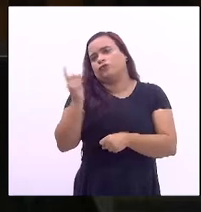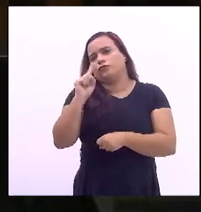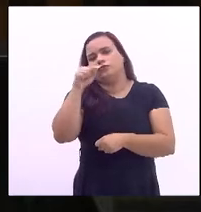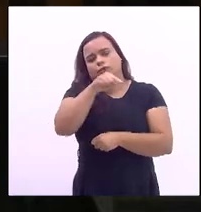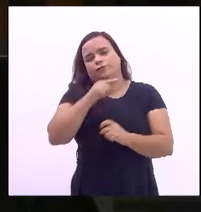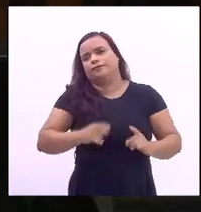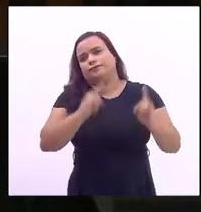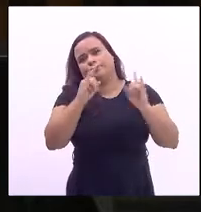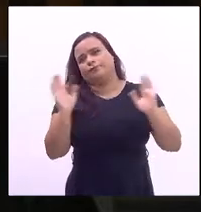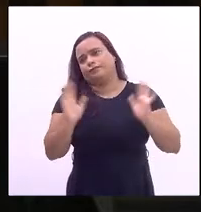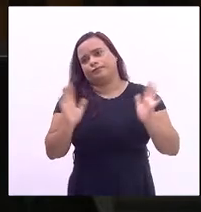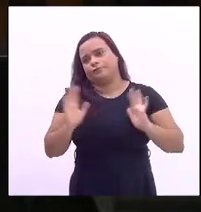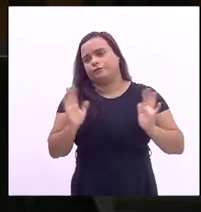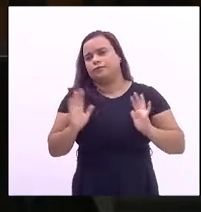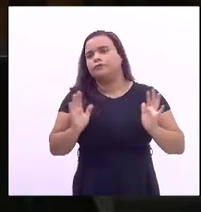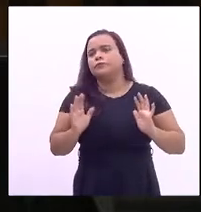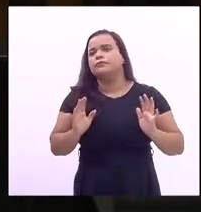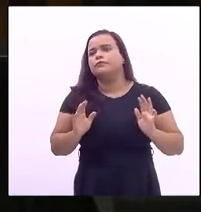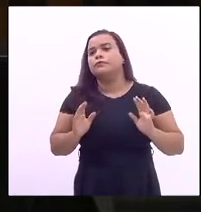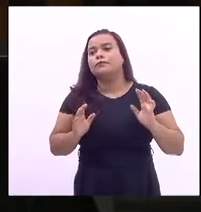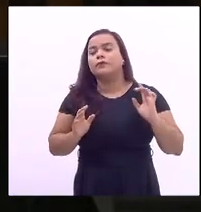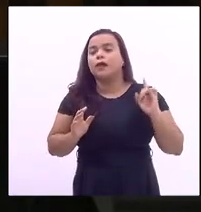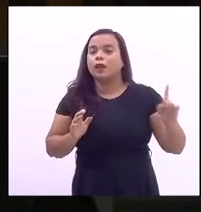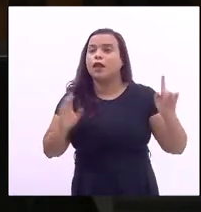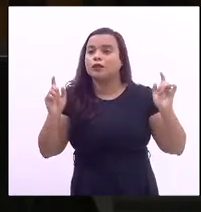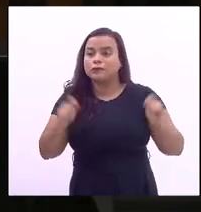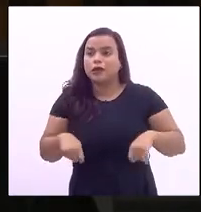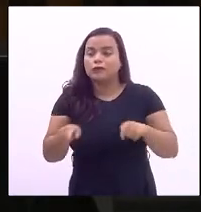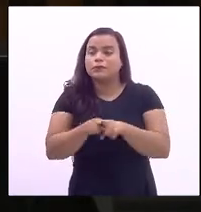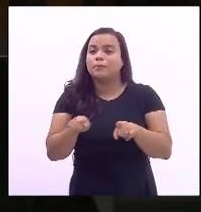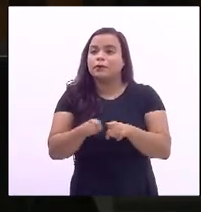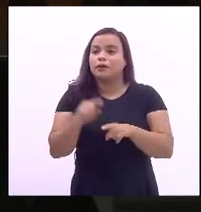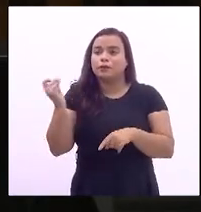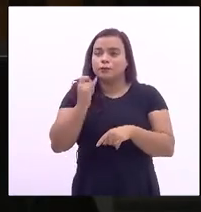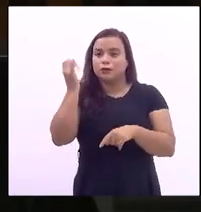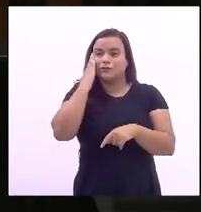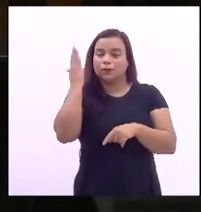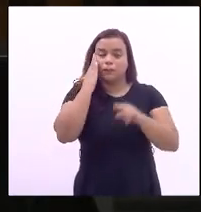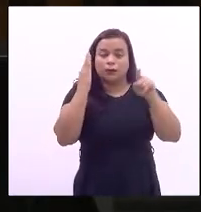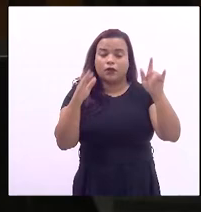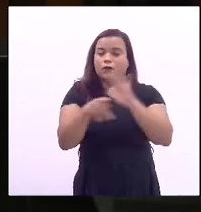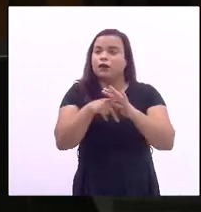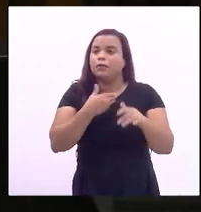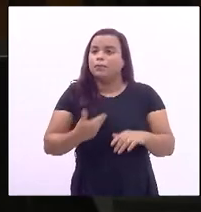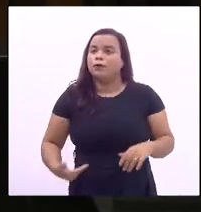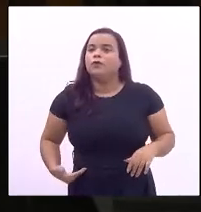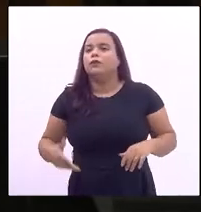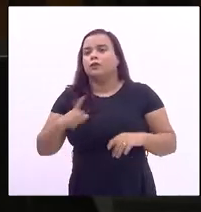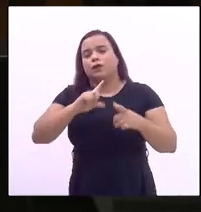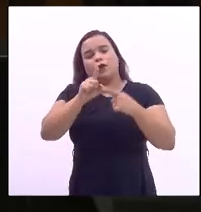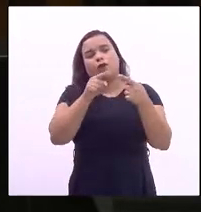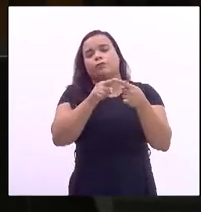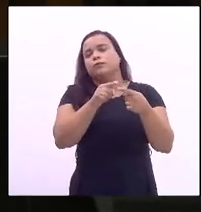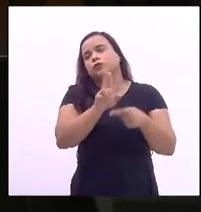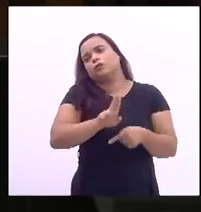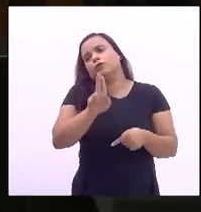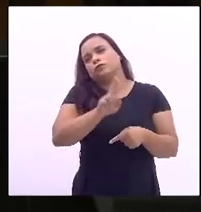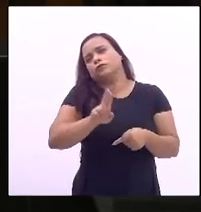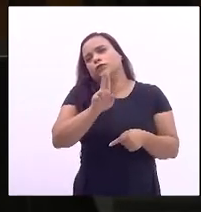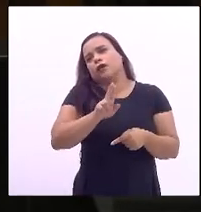prédio daquele imóvel E aí é importante que aquele móvel público tem uma destinação